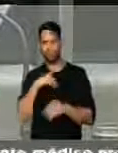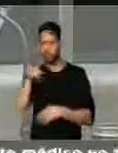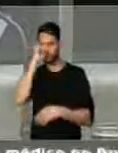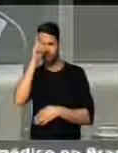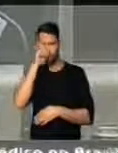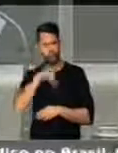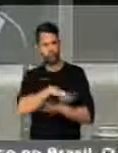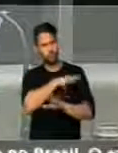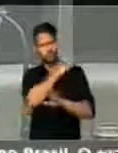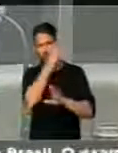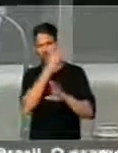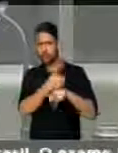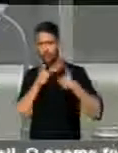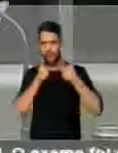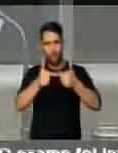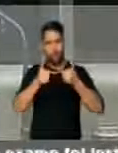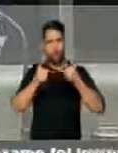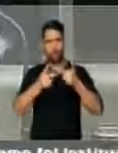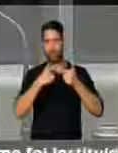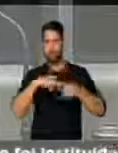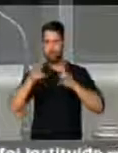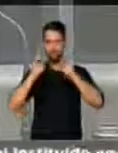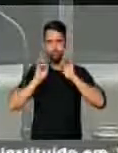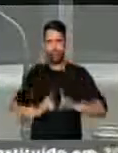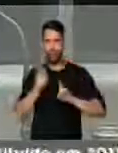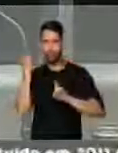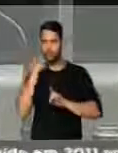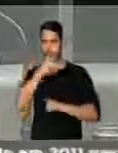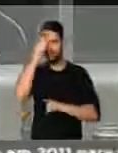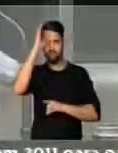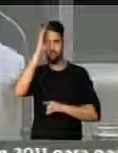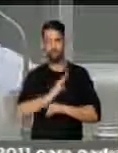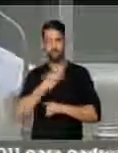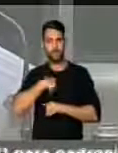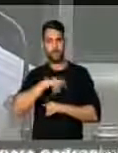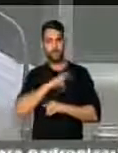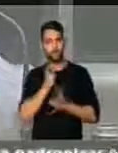diuturnamente luta pelos seus direitos de cidadania,